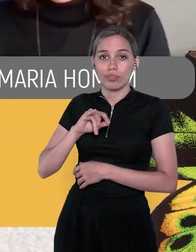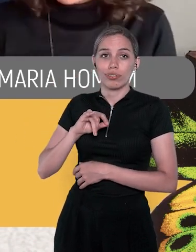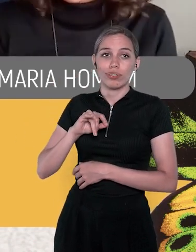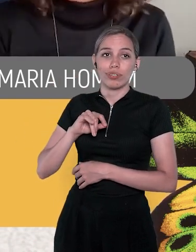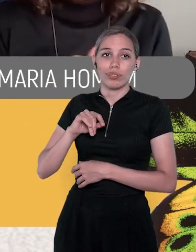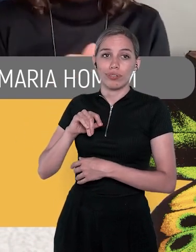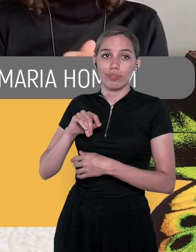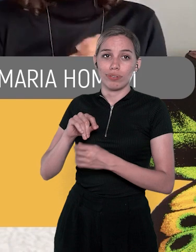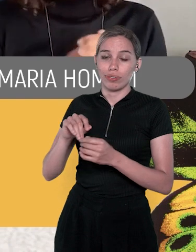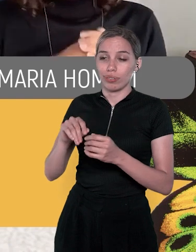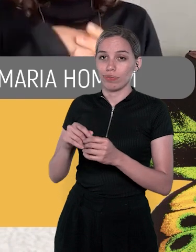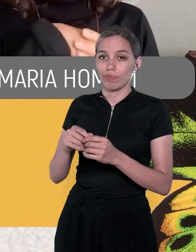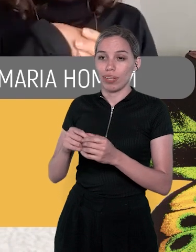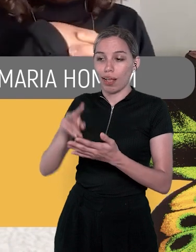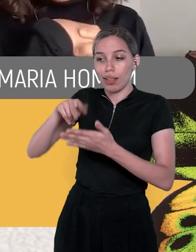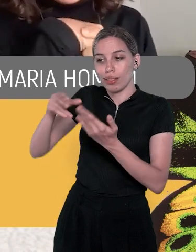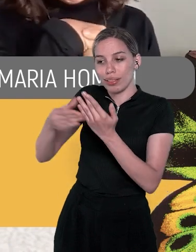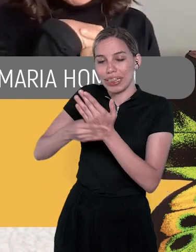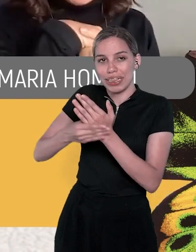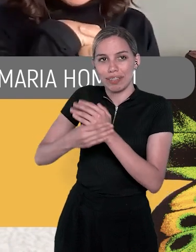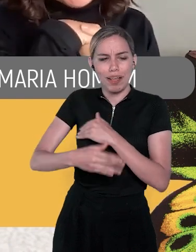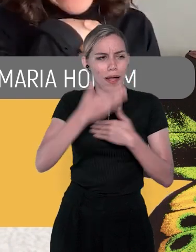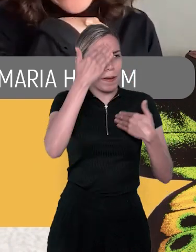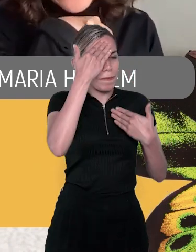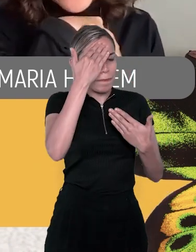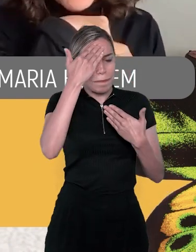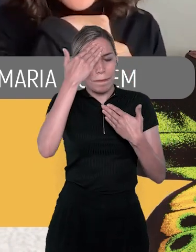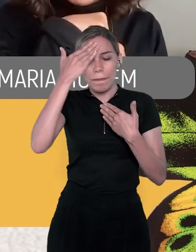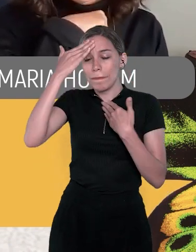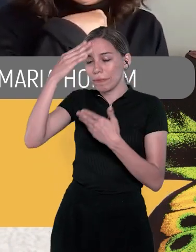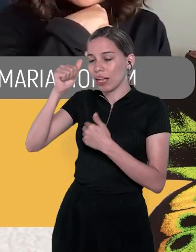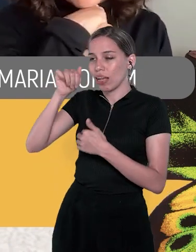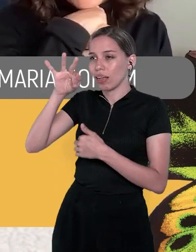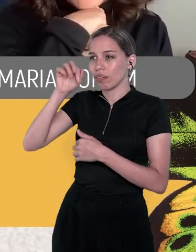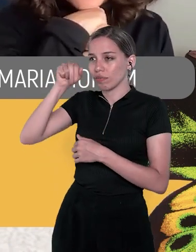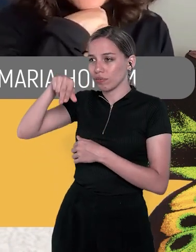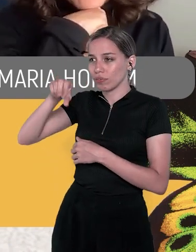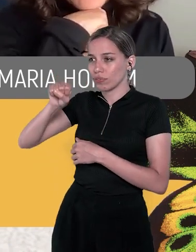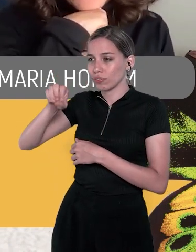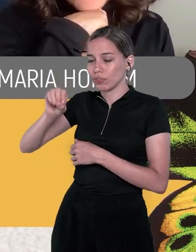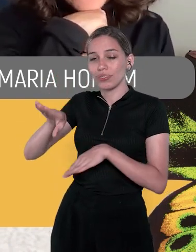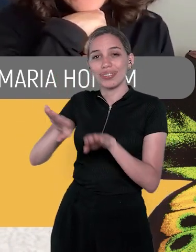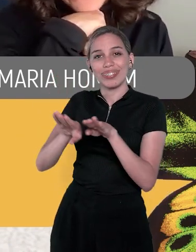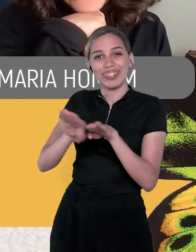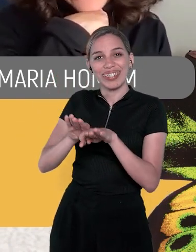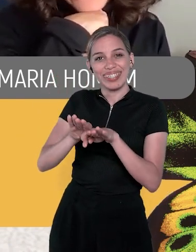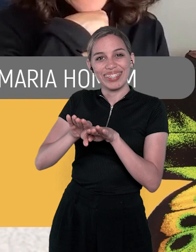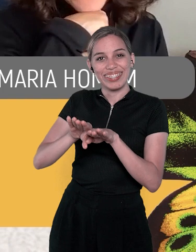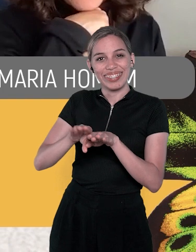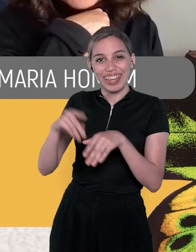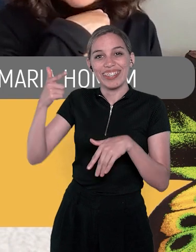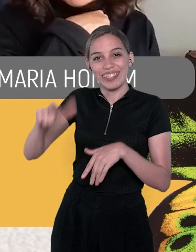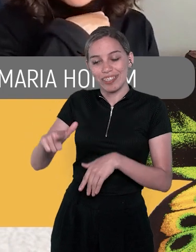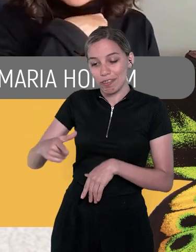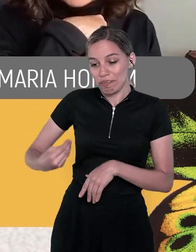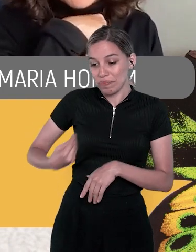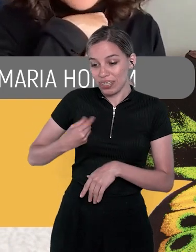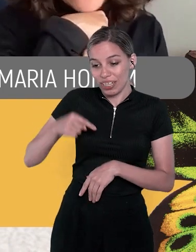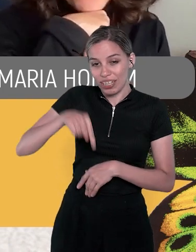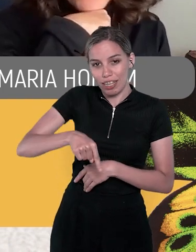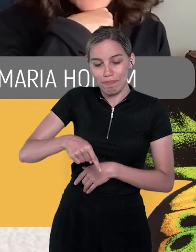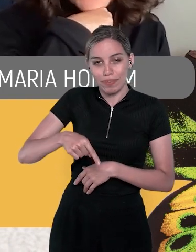né? Então vamos, Afonso, obrigada também, mais uma Obrigado. vez, de estar aqui, né, no universo